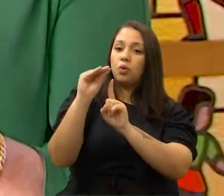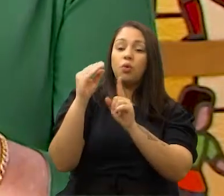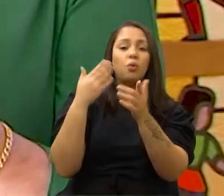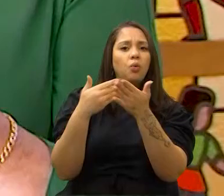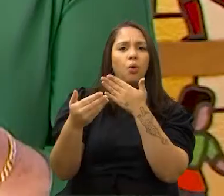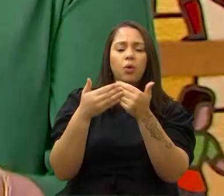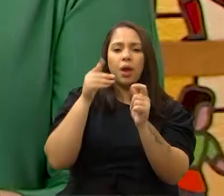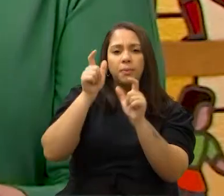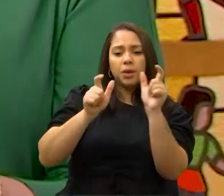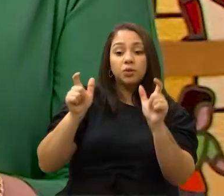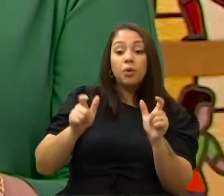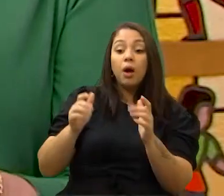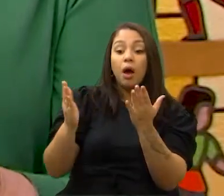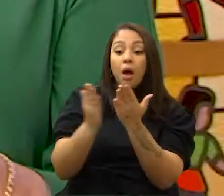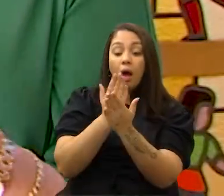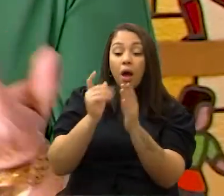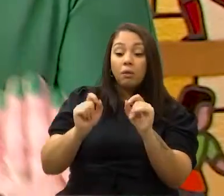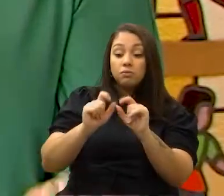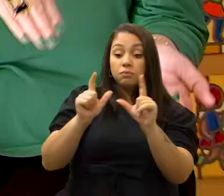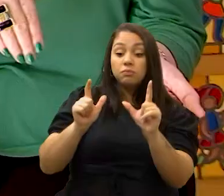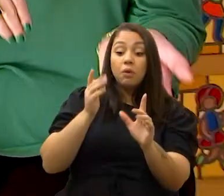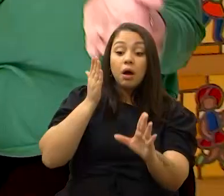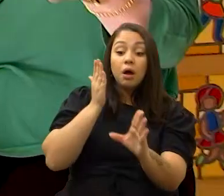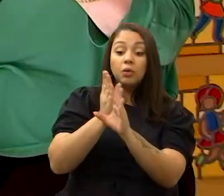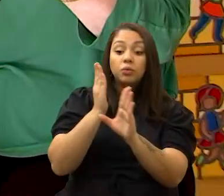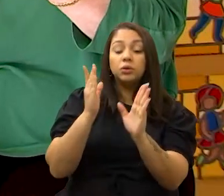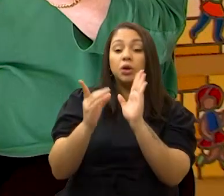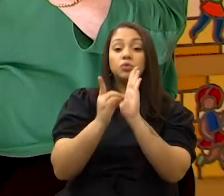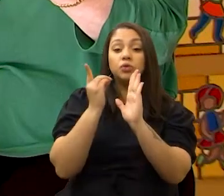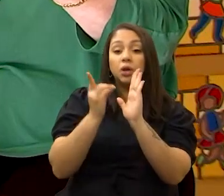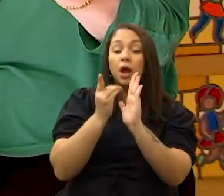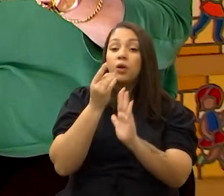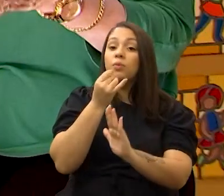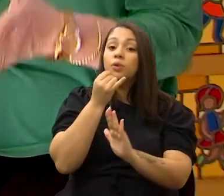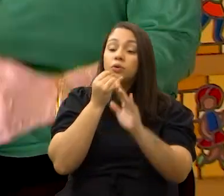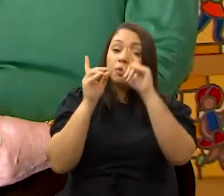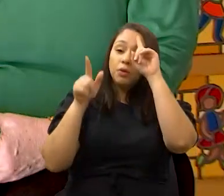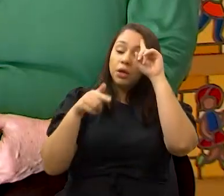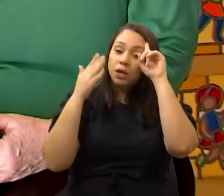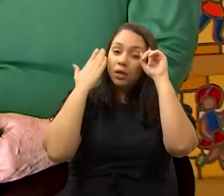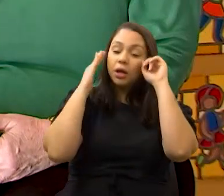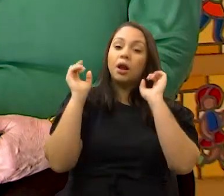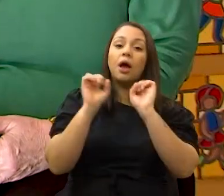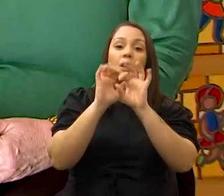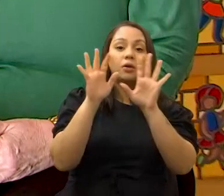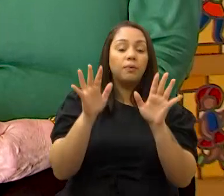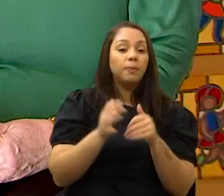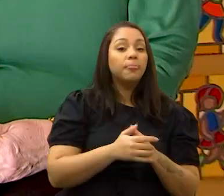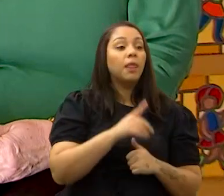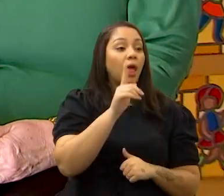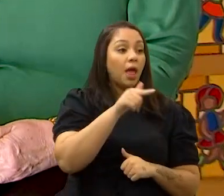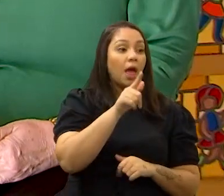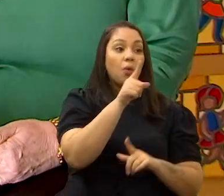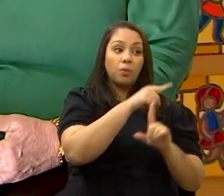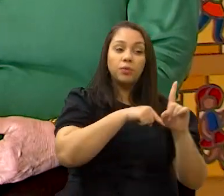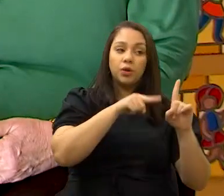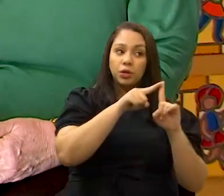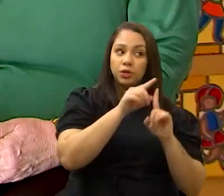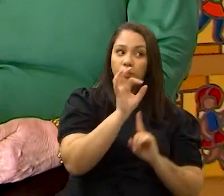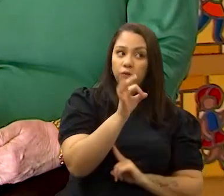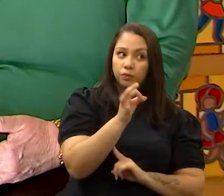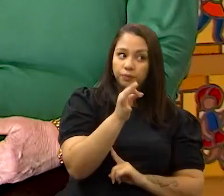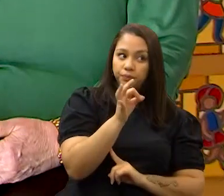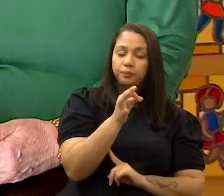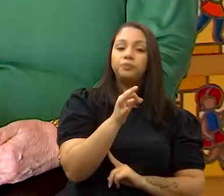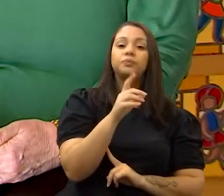qualquer pessoa que vá consultar o dicionário, por exemplo, possa entender. E é justamente isso,